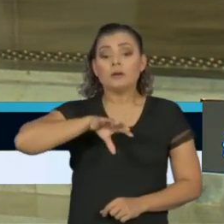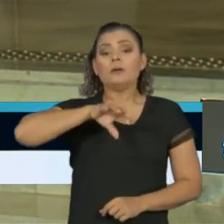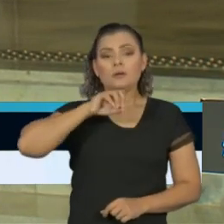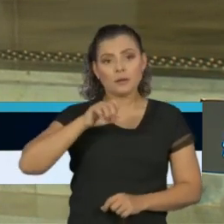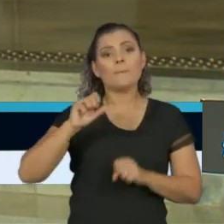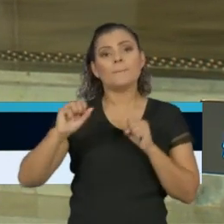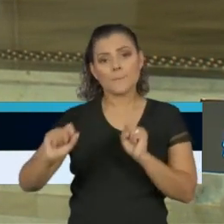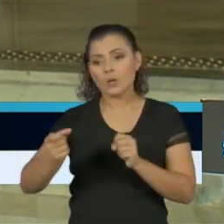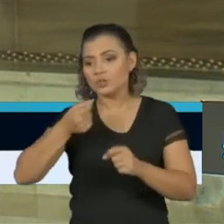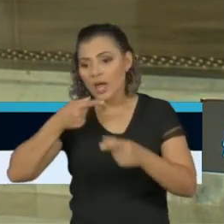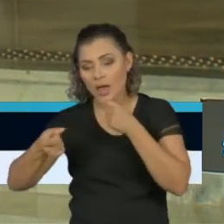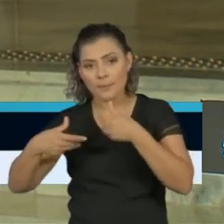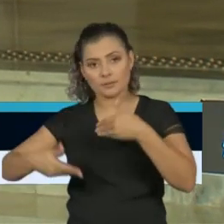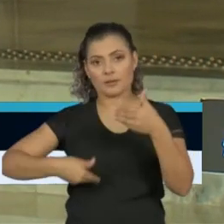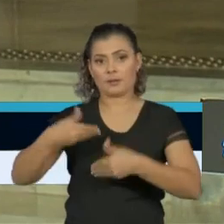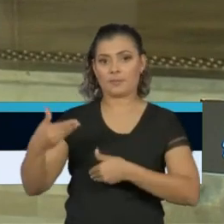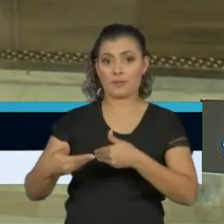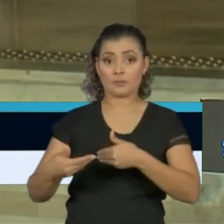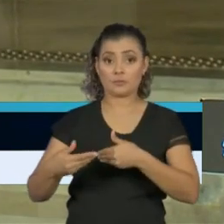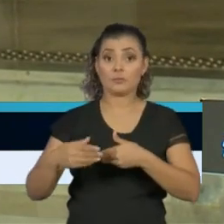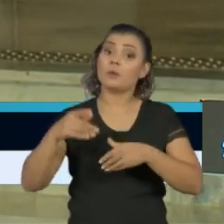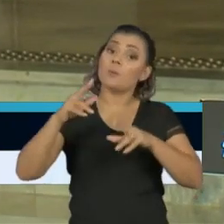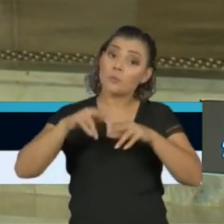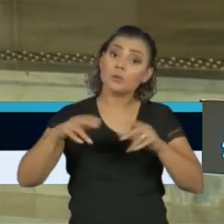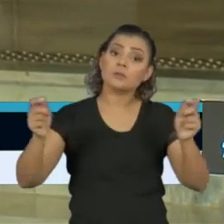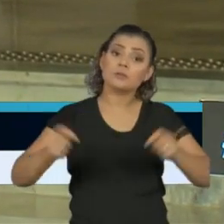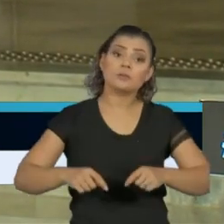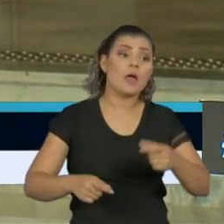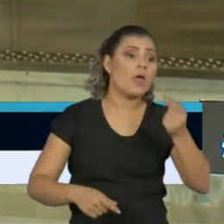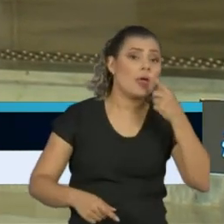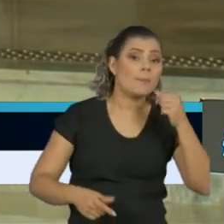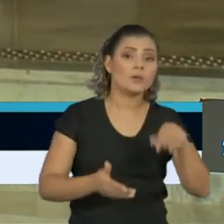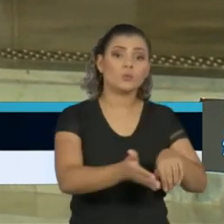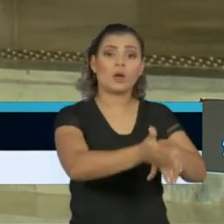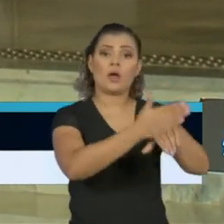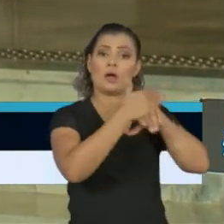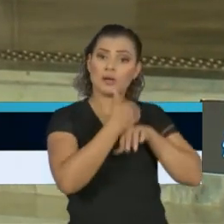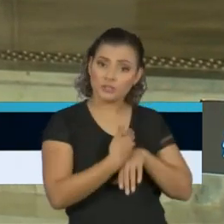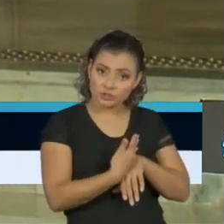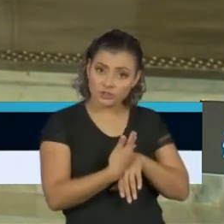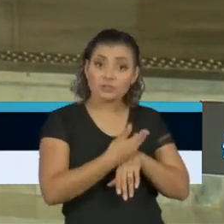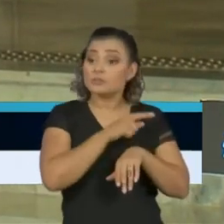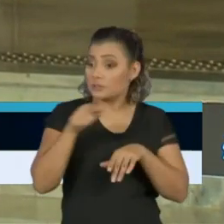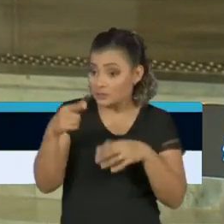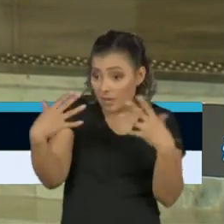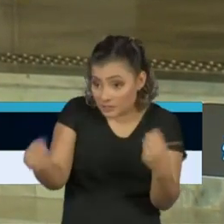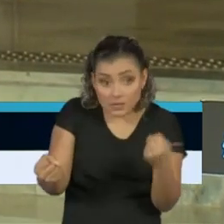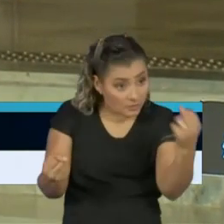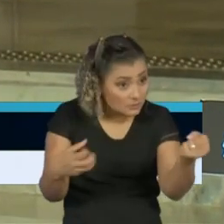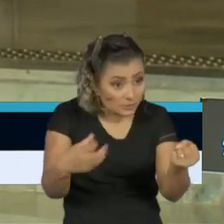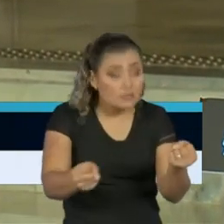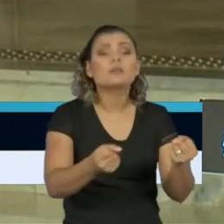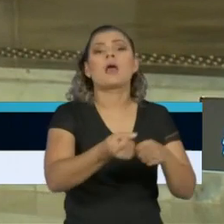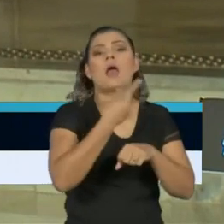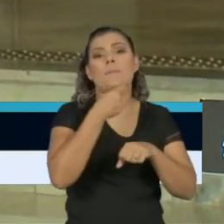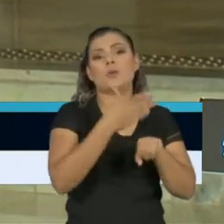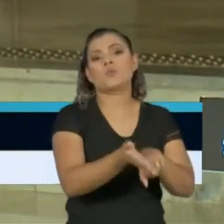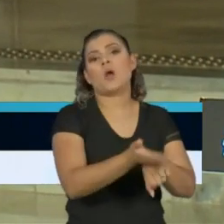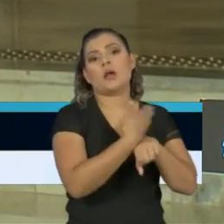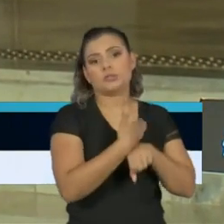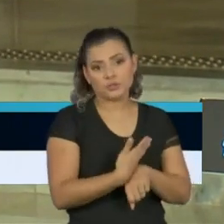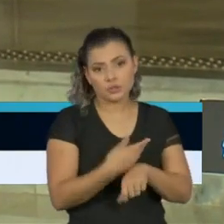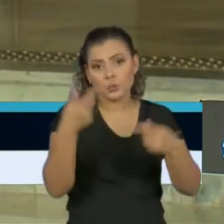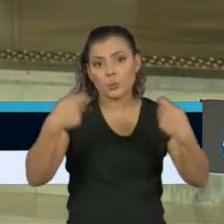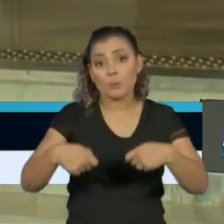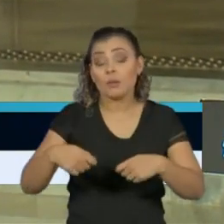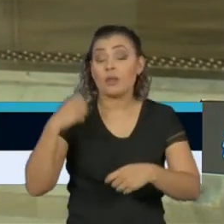com a hidroxicloroquina. Então, antecipa a todos os pacientes internados, dependendo